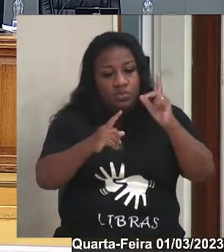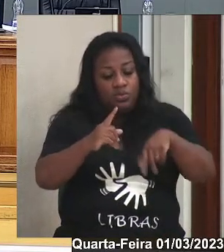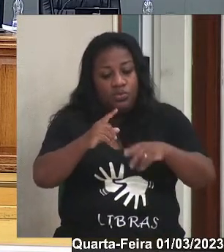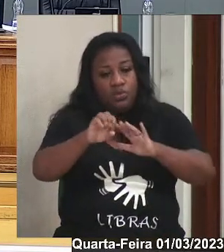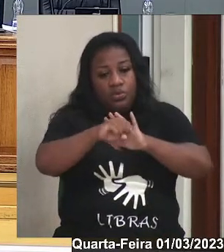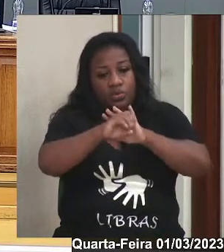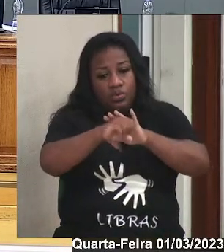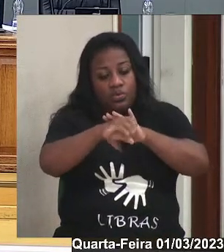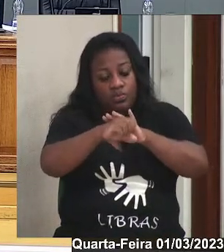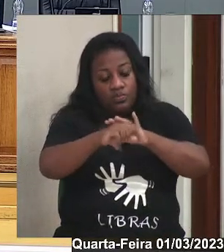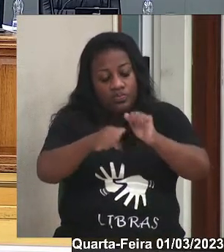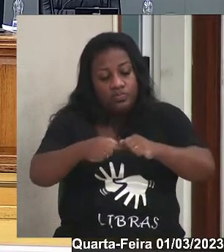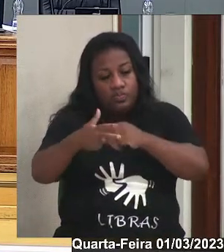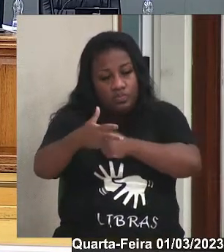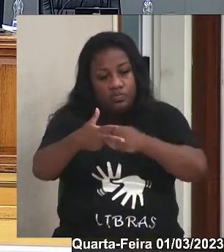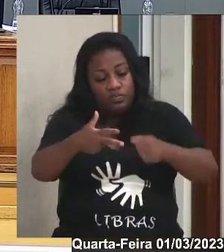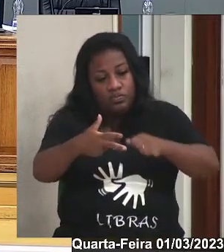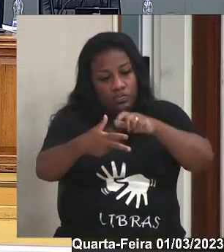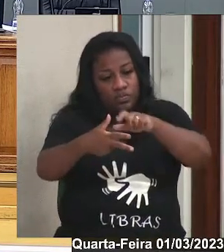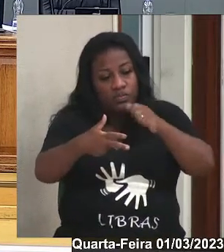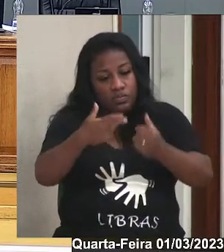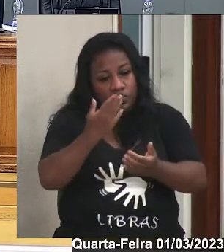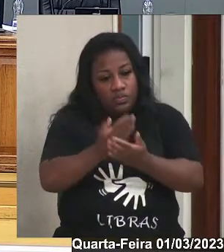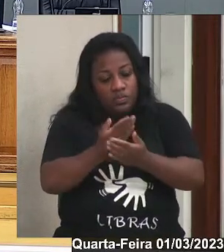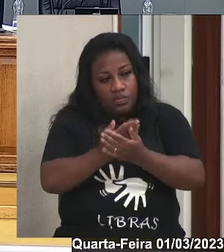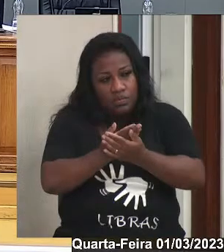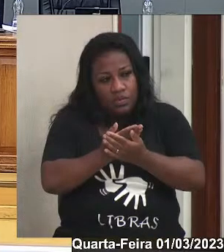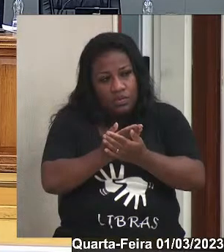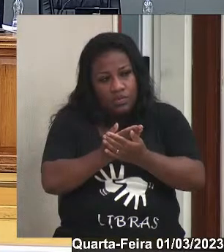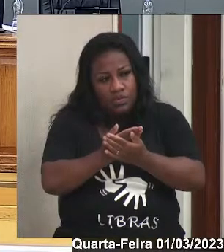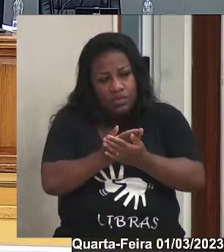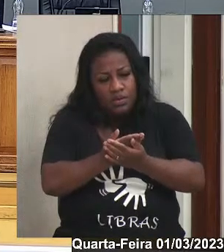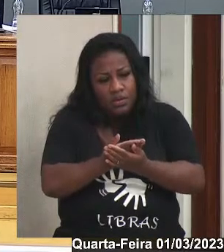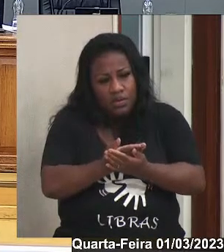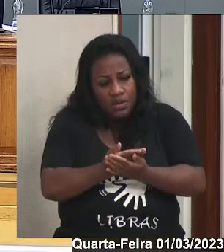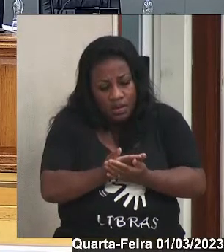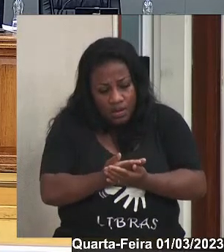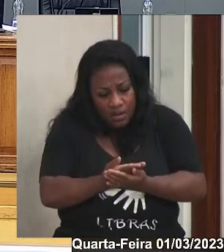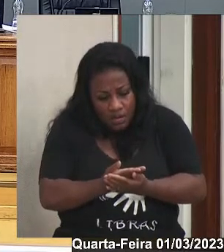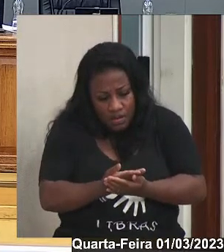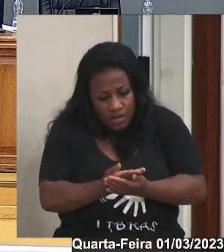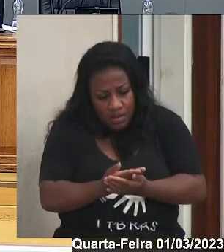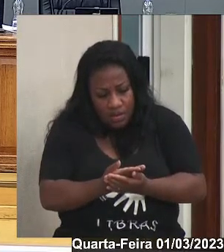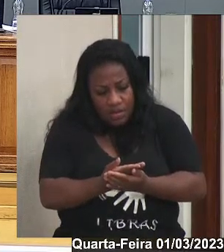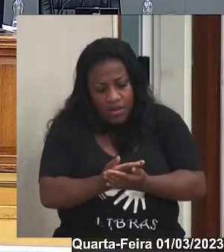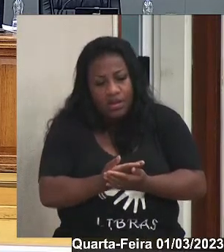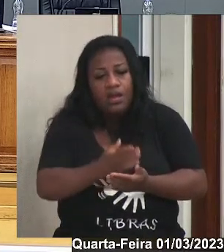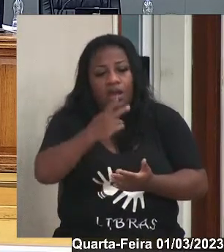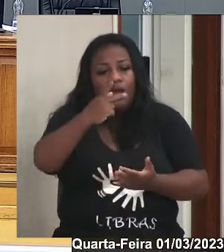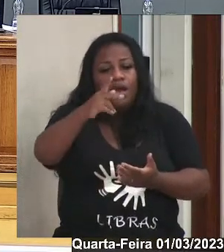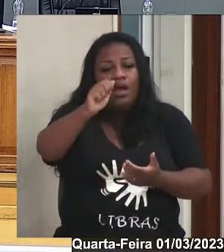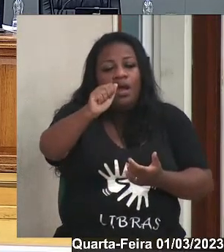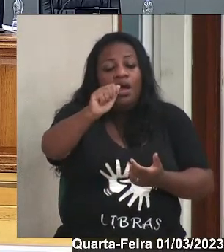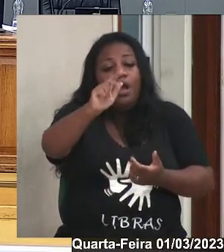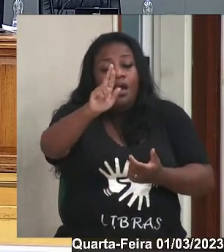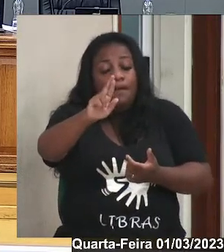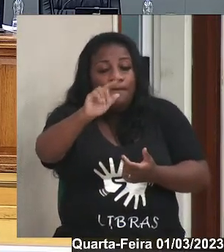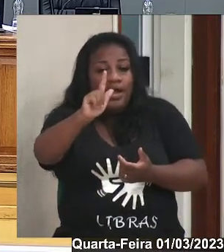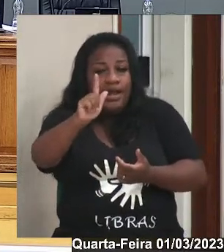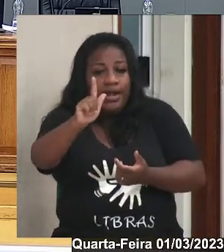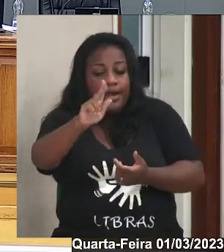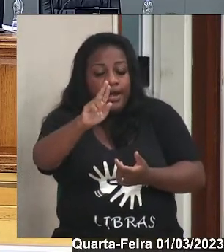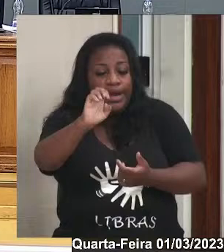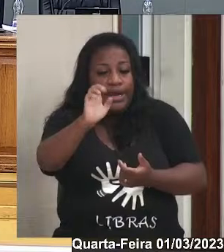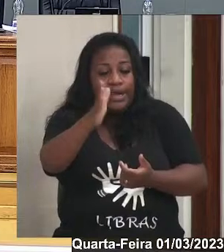27/2023, indica o chefe do Poder Executivo Municipal que seja efetuado estudo para regularização fundiária no conjunto habitacional Parque da Chácara, endereço Rua